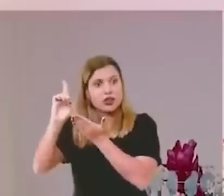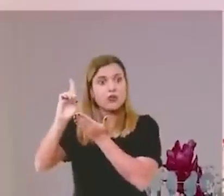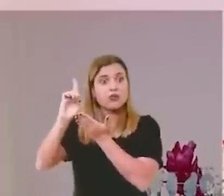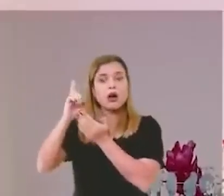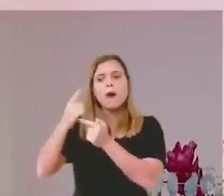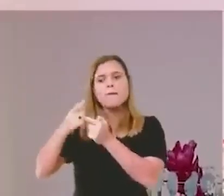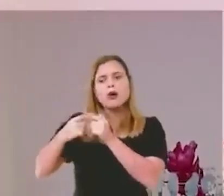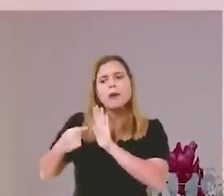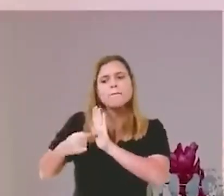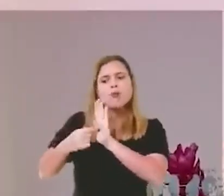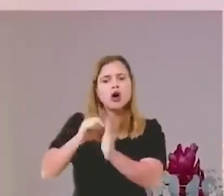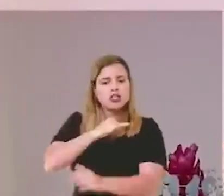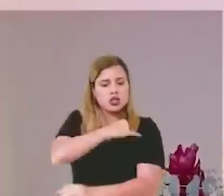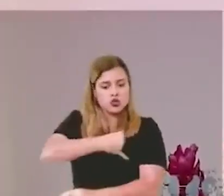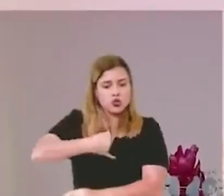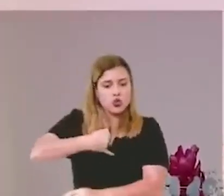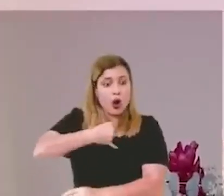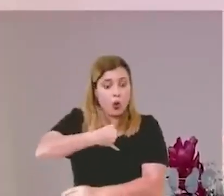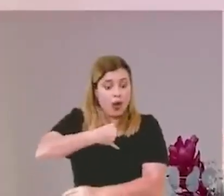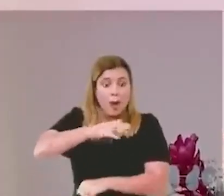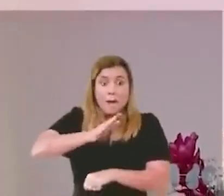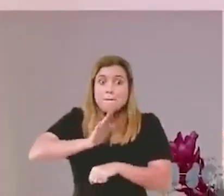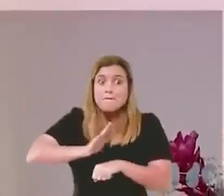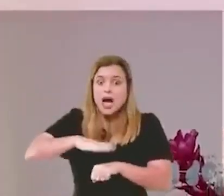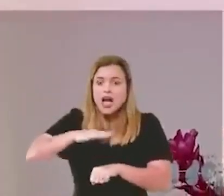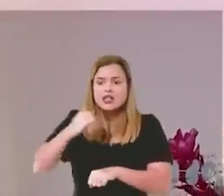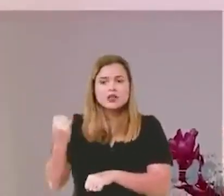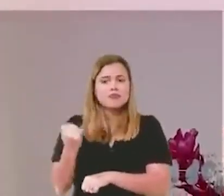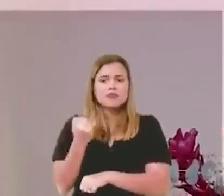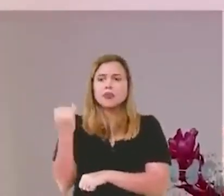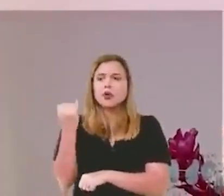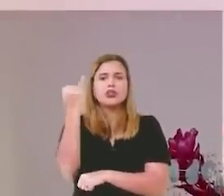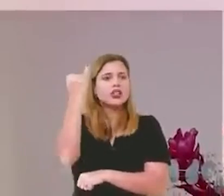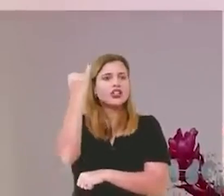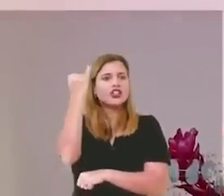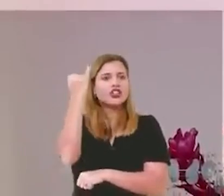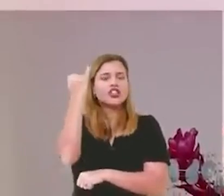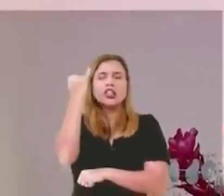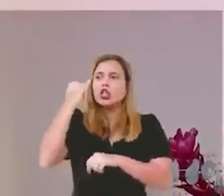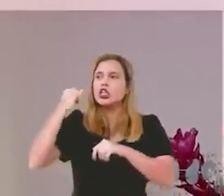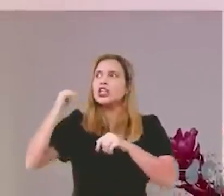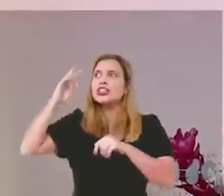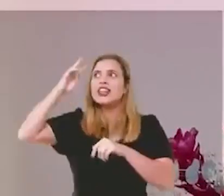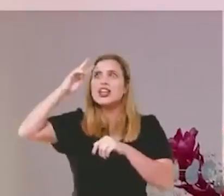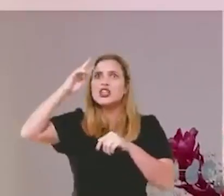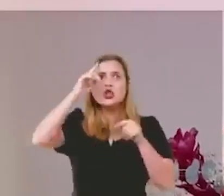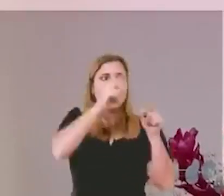obra literária mais importante da história.